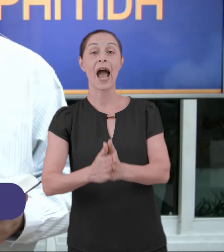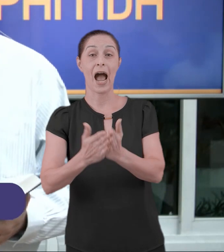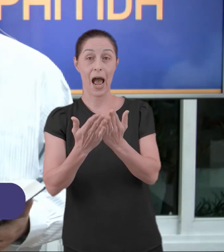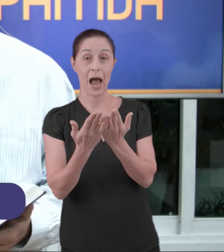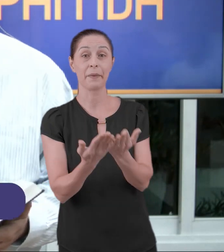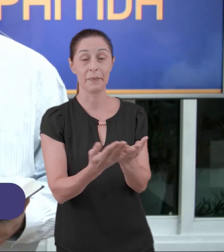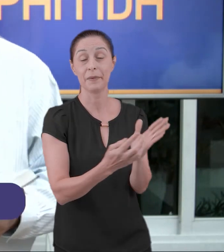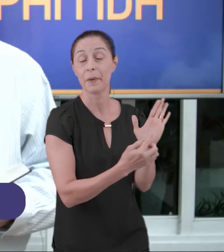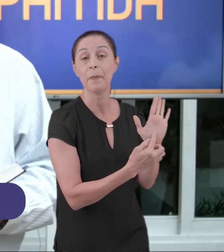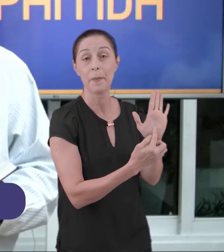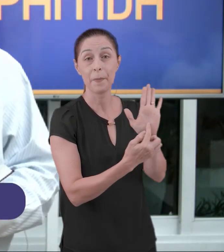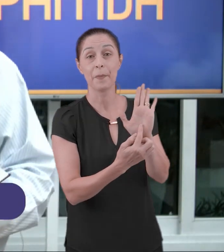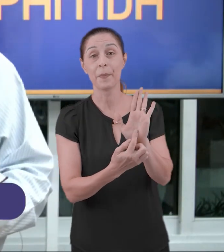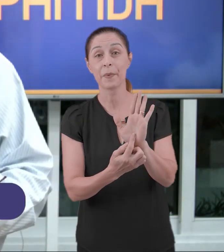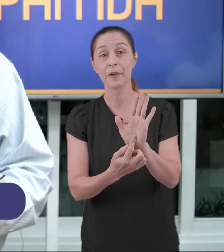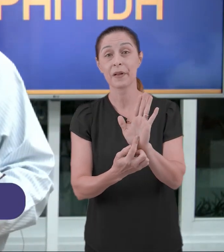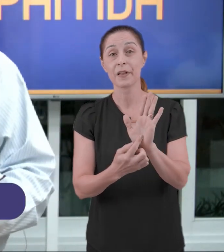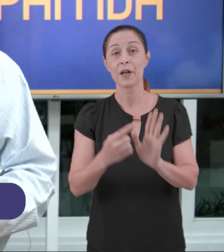diz que um dia